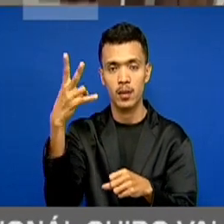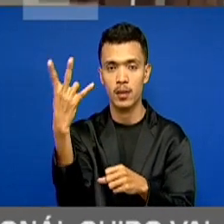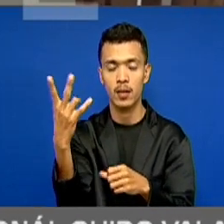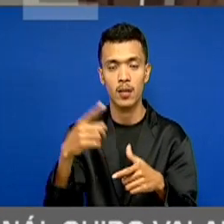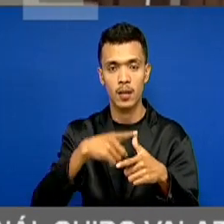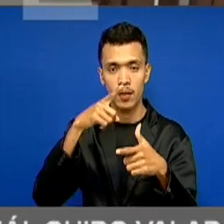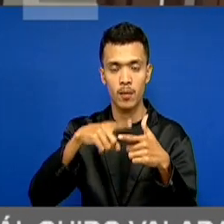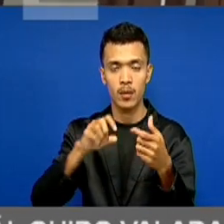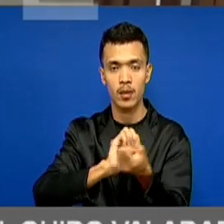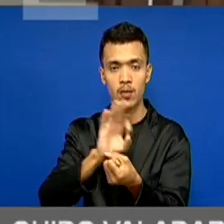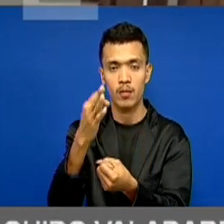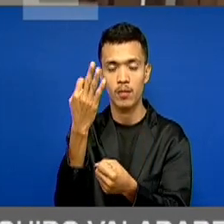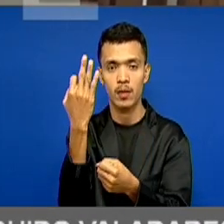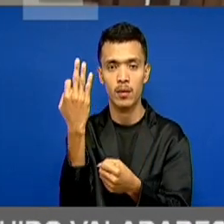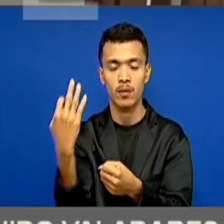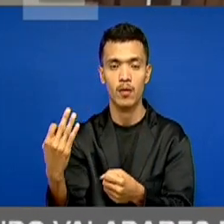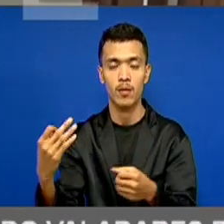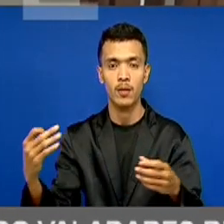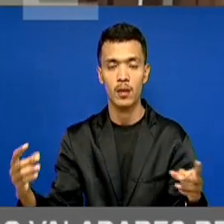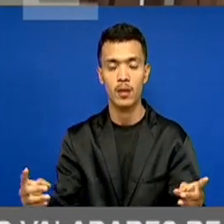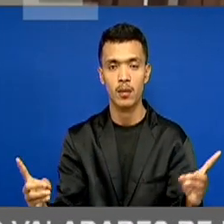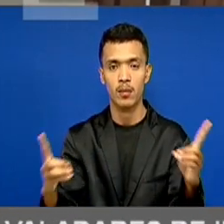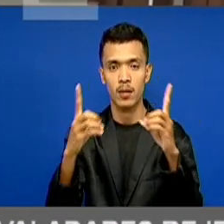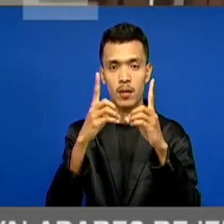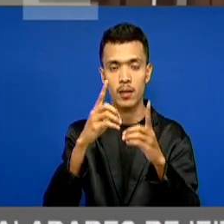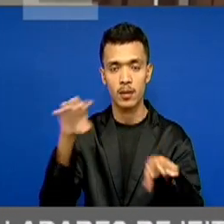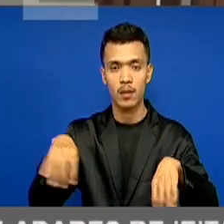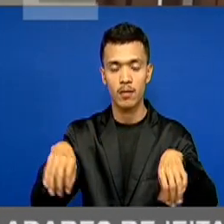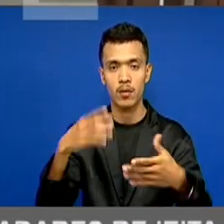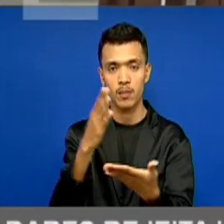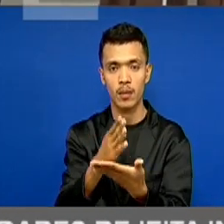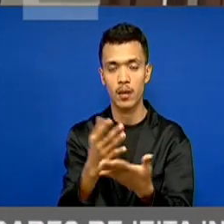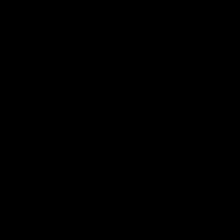horas ne continua rica sirene existência. Laurindo Razahaba, Olandino Paiseco, RTTL.